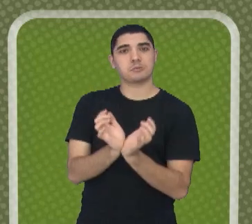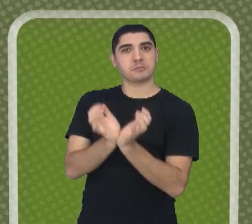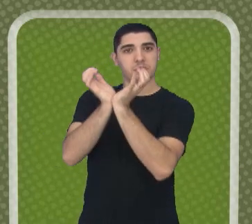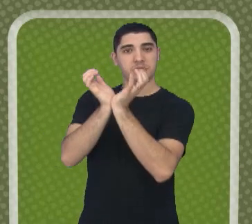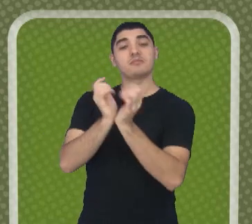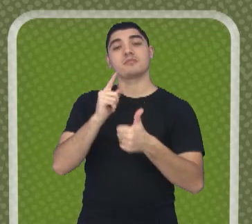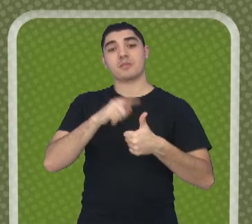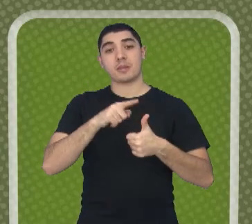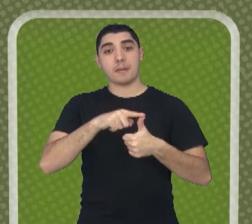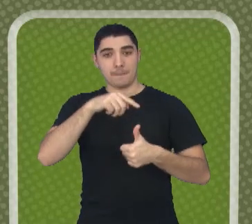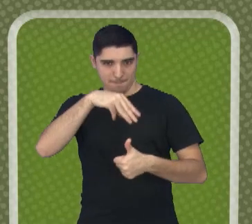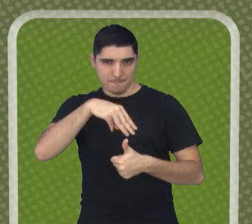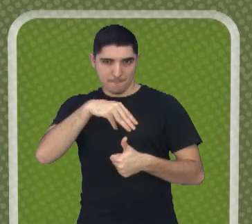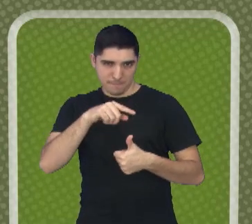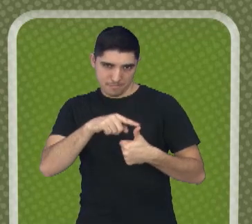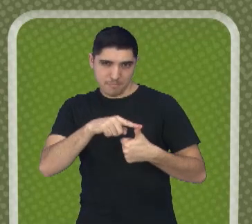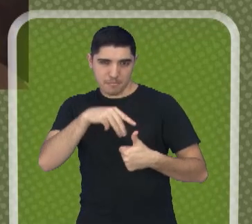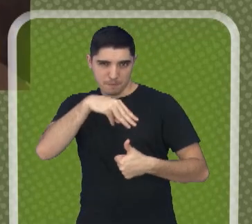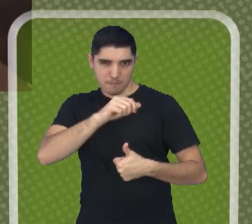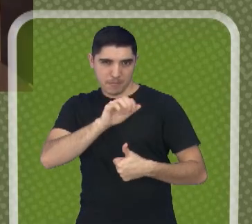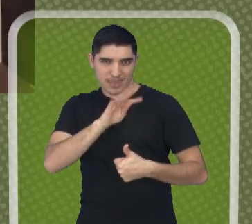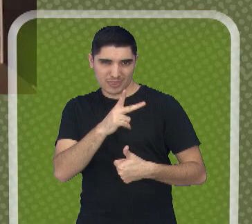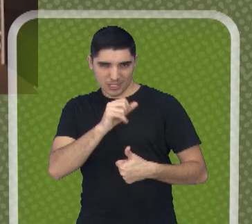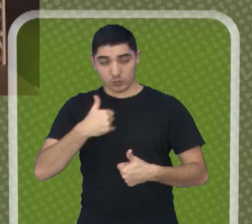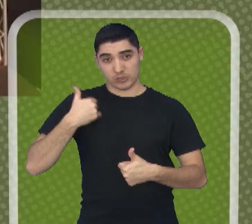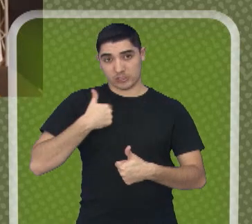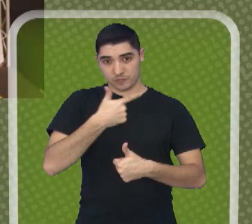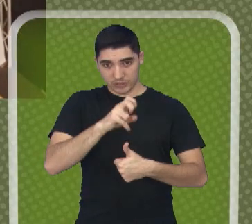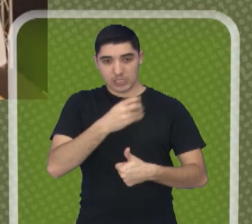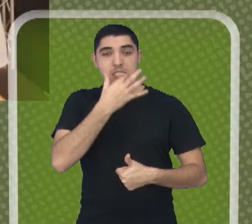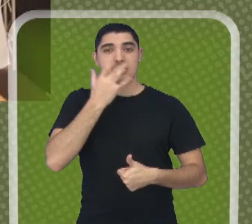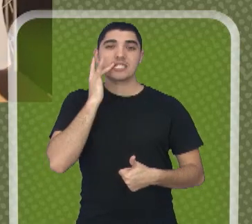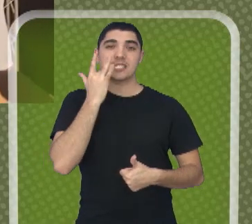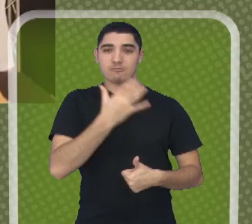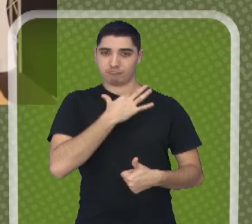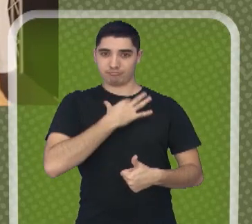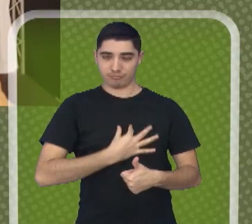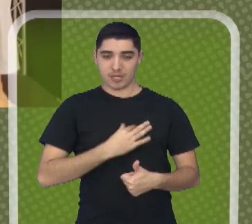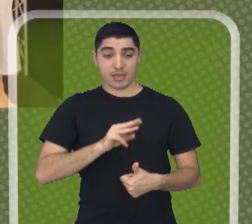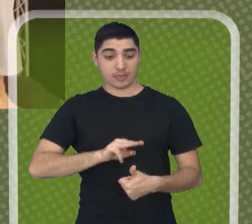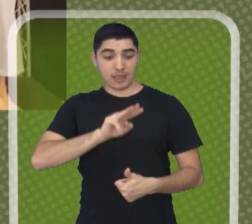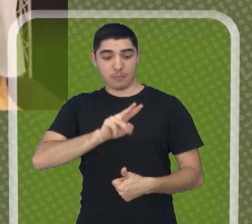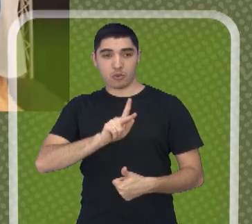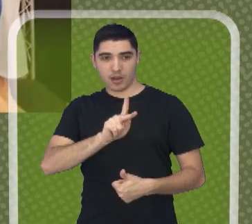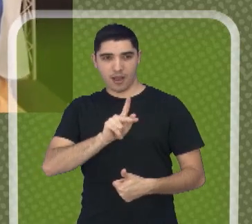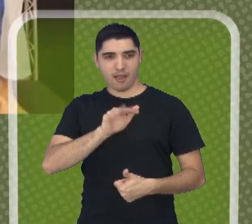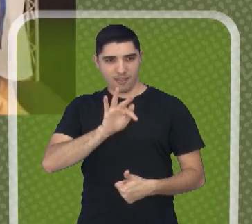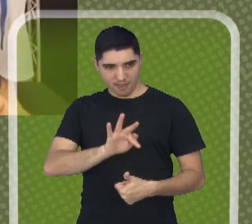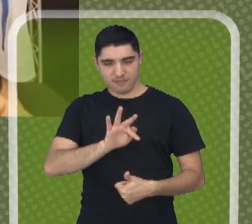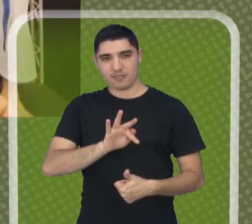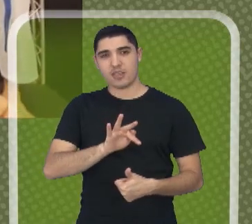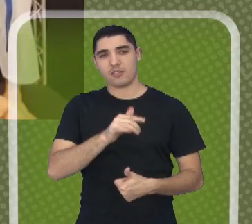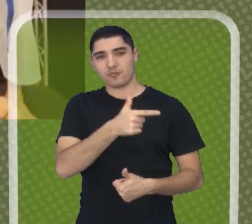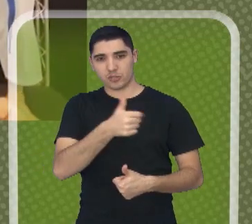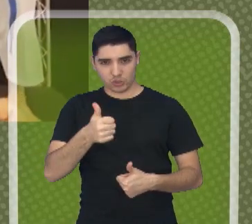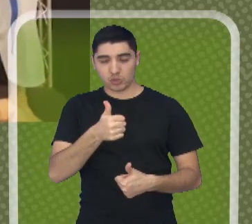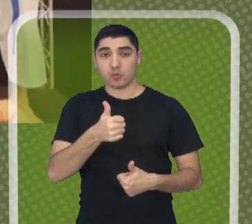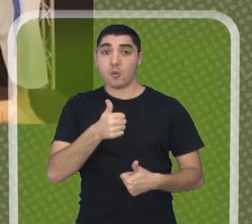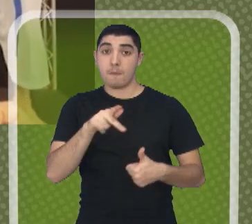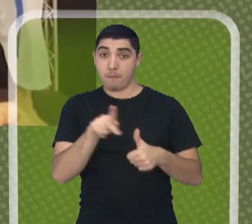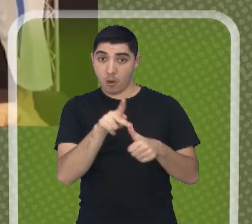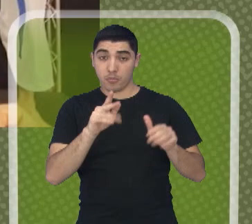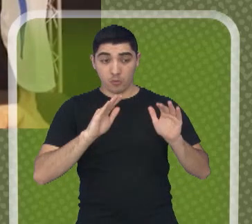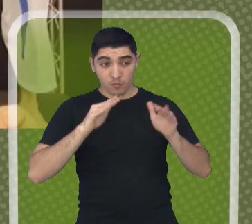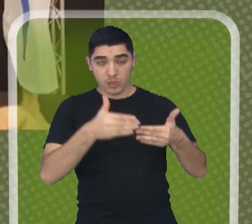Matheus Elias, que tem 25 anos, ficou como o ouro na categoria WKF K21 Sênior PCD para